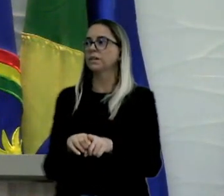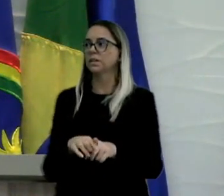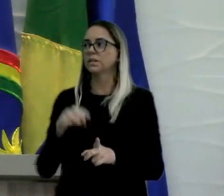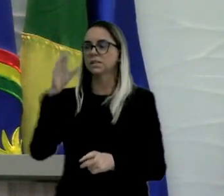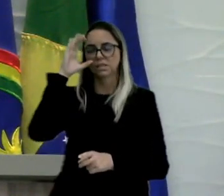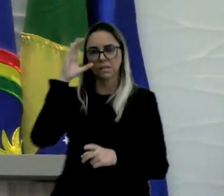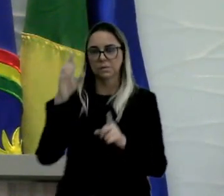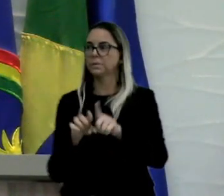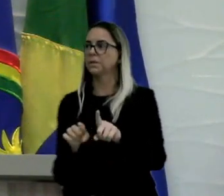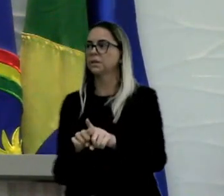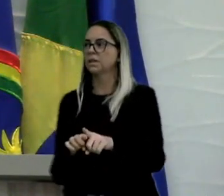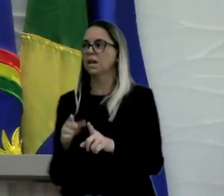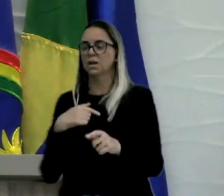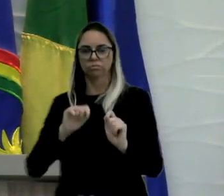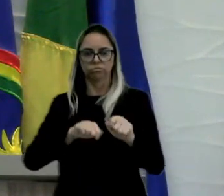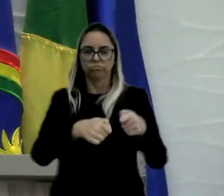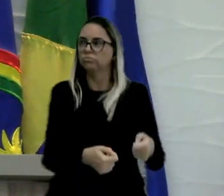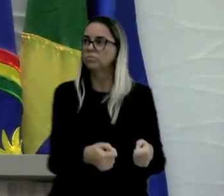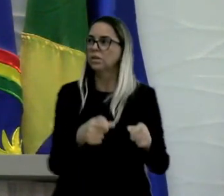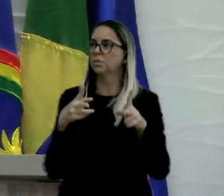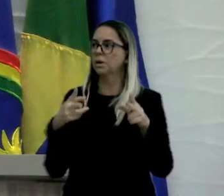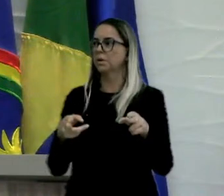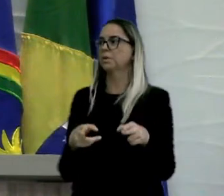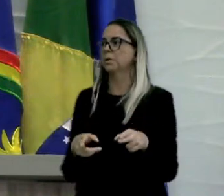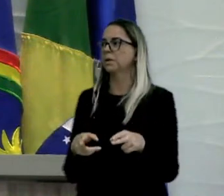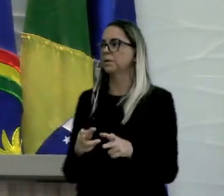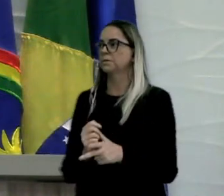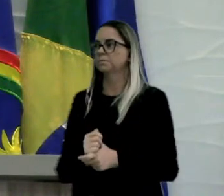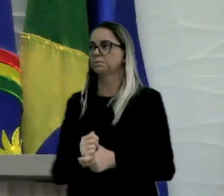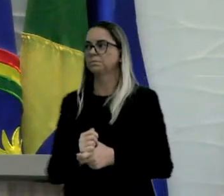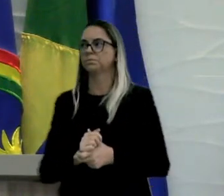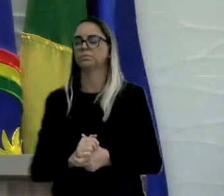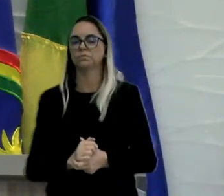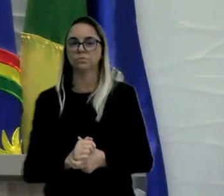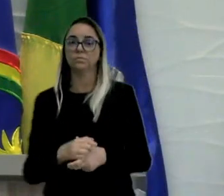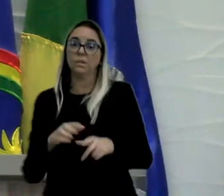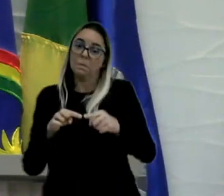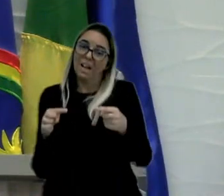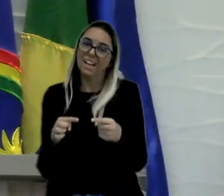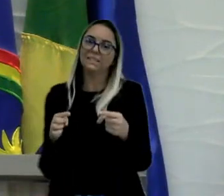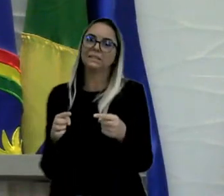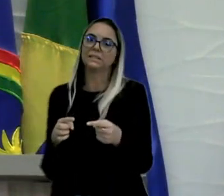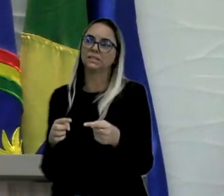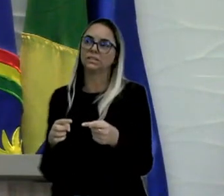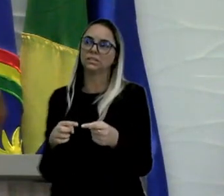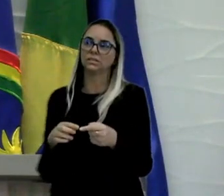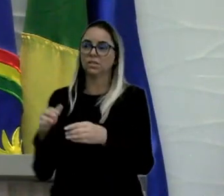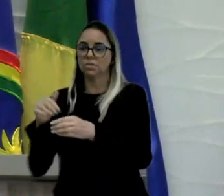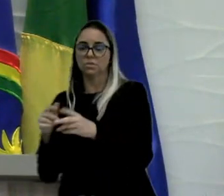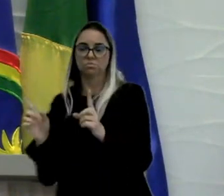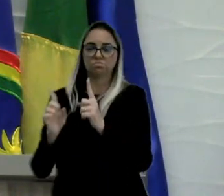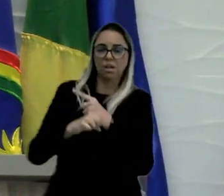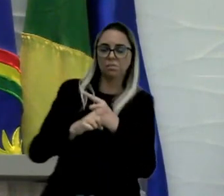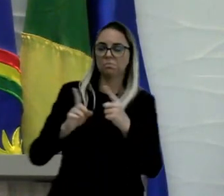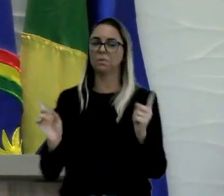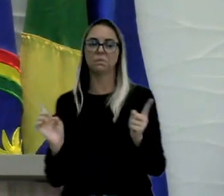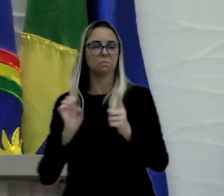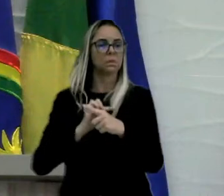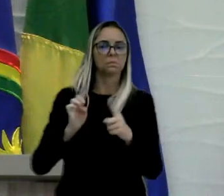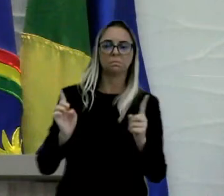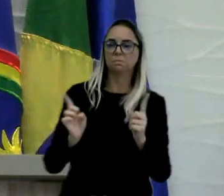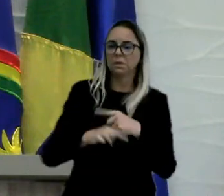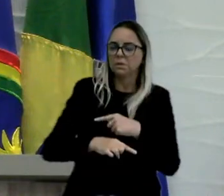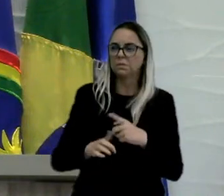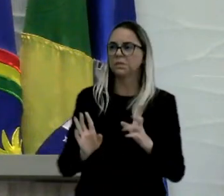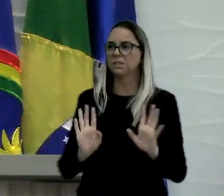Cícera defende do mesmo jeito defende do mesmo jeito agora aqui fic querendo jogar um contra o outro não Vereador Pachequinho